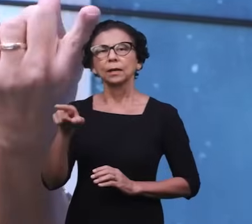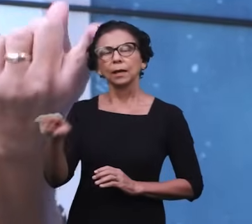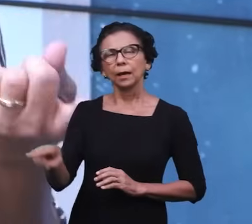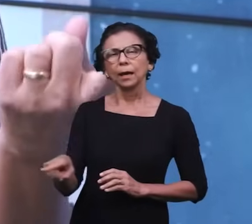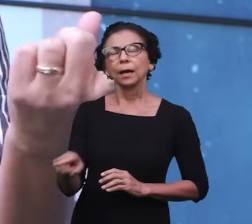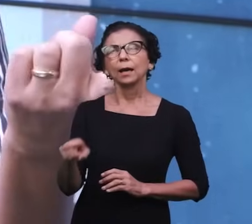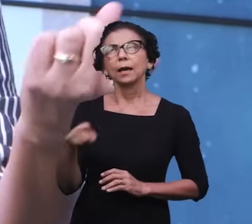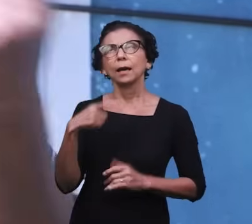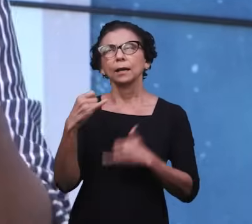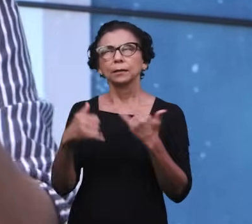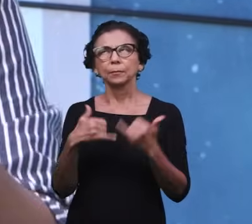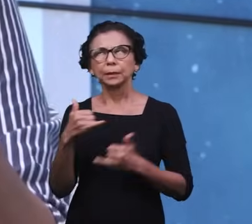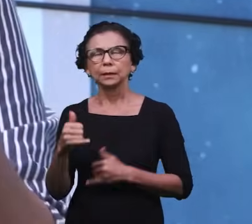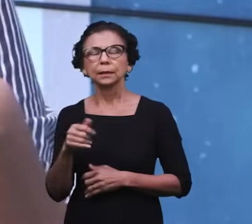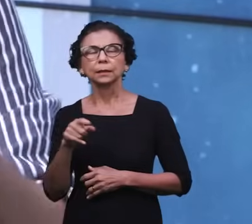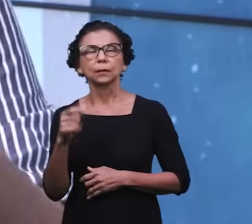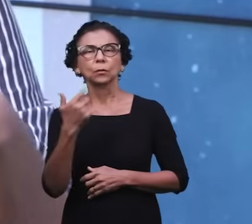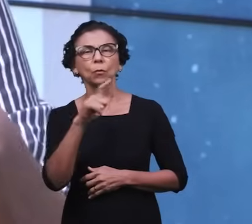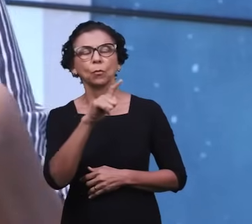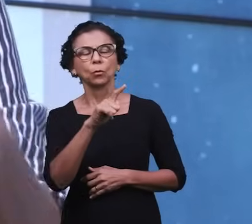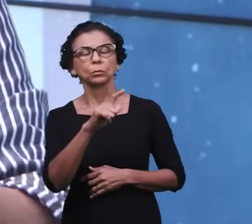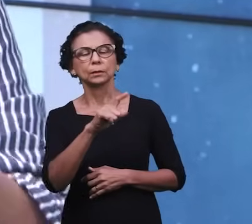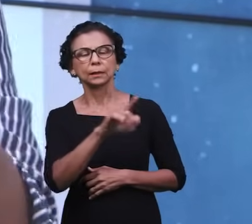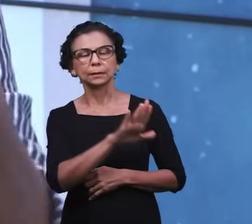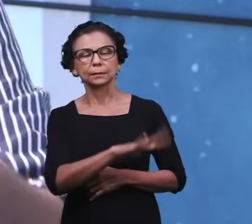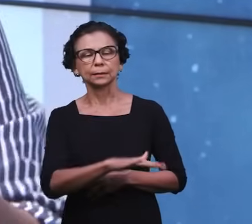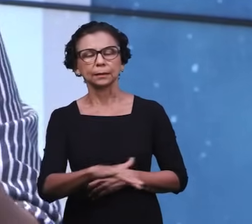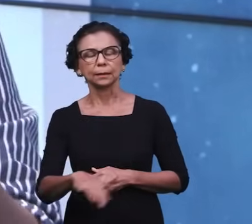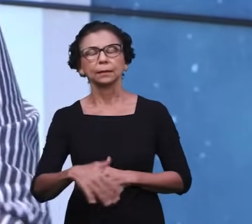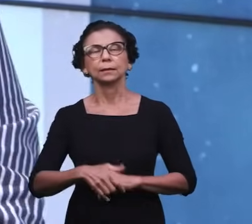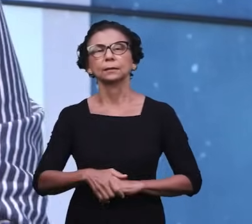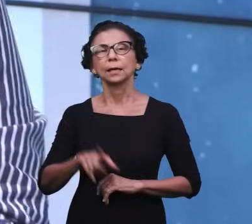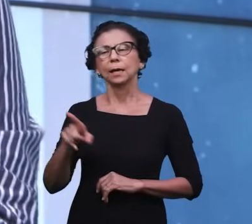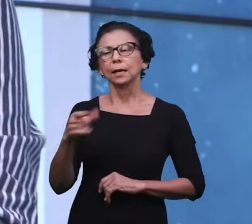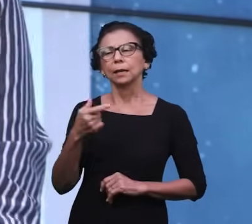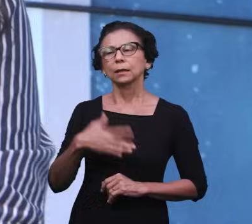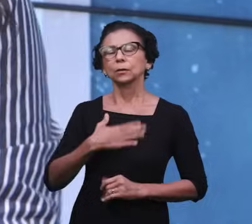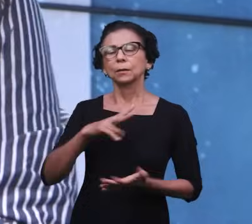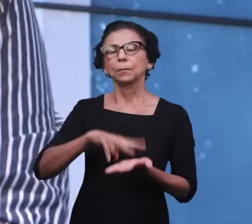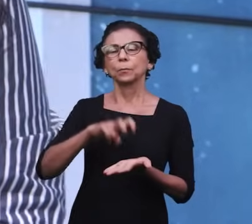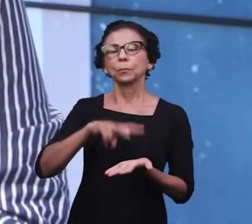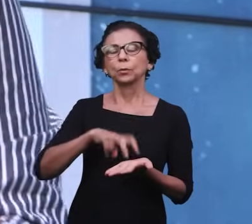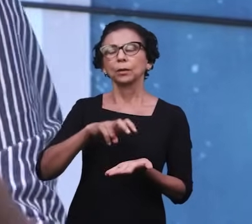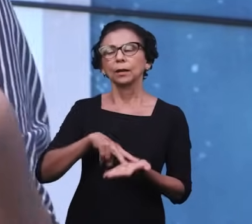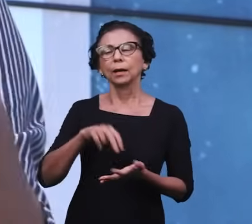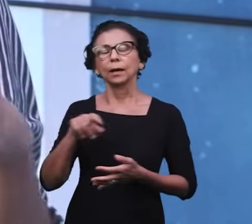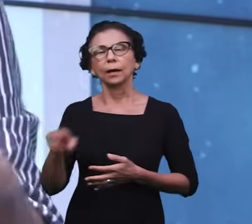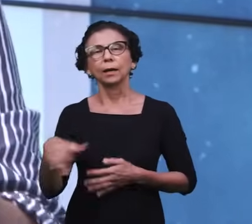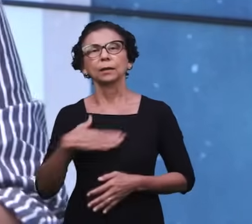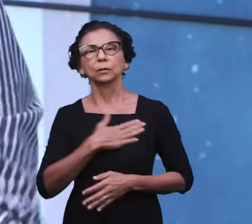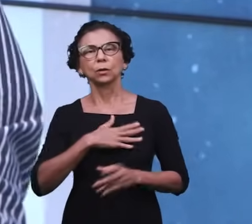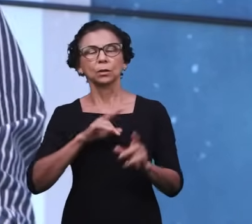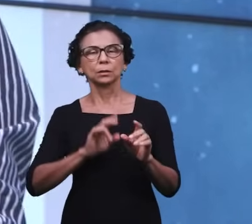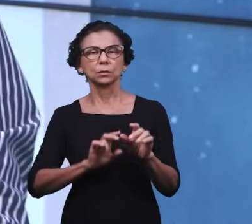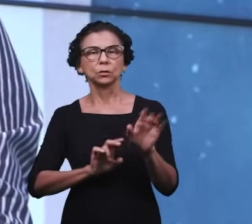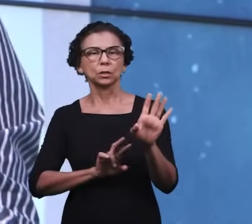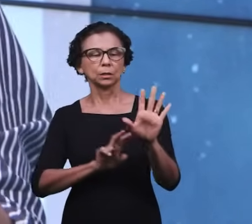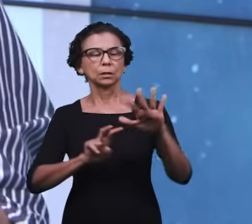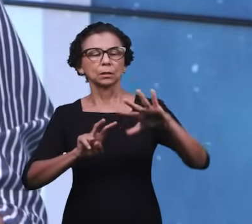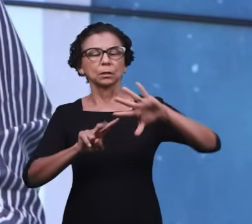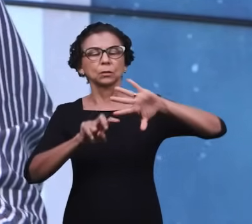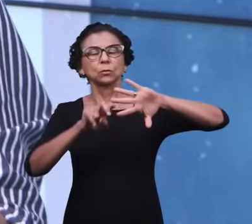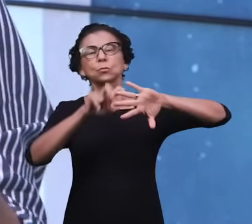faz contato visual? Ela gosta de ficar pulando? Ela gosta de escalar, né? Essa busca